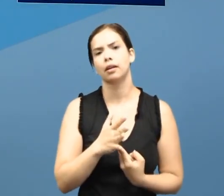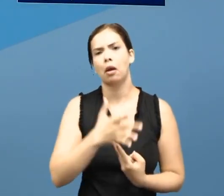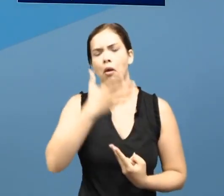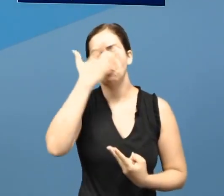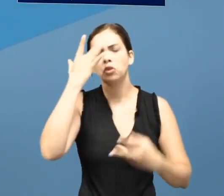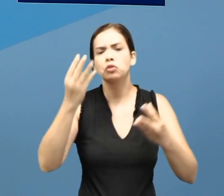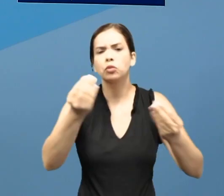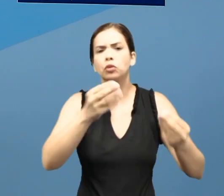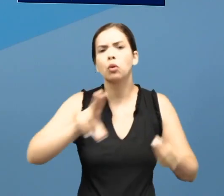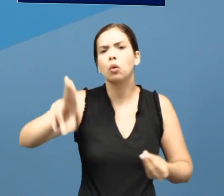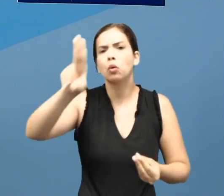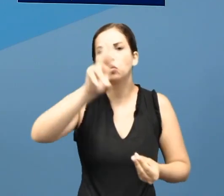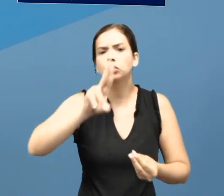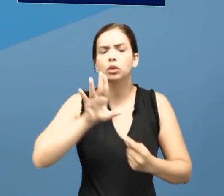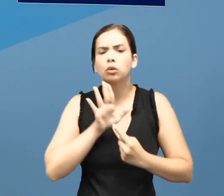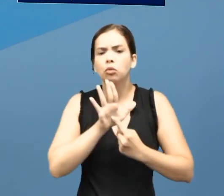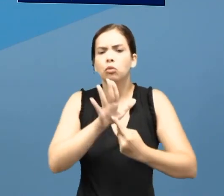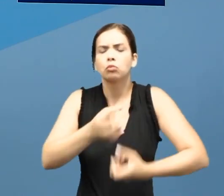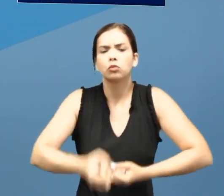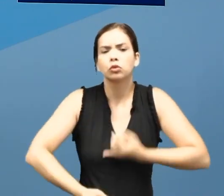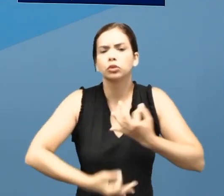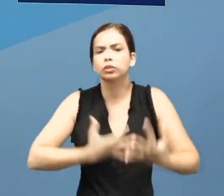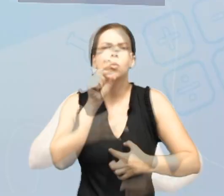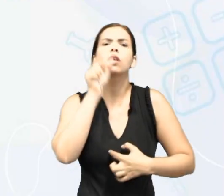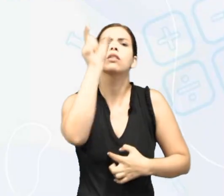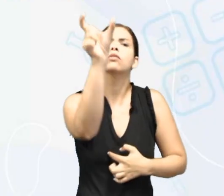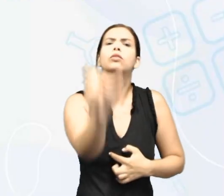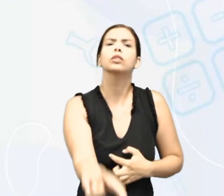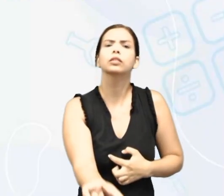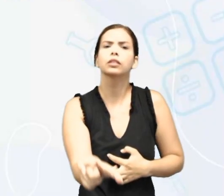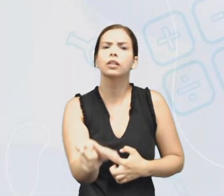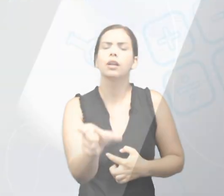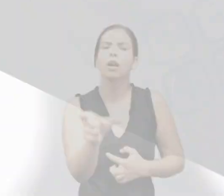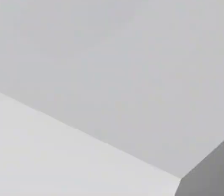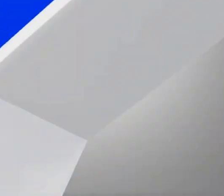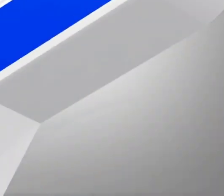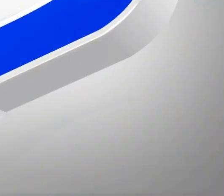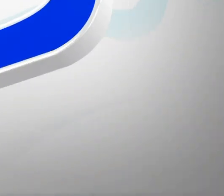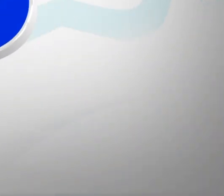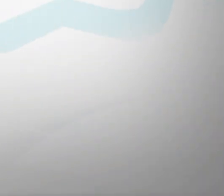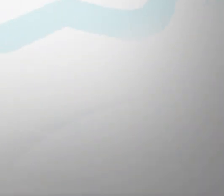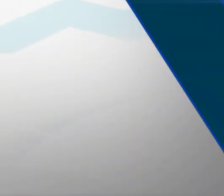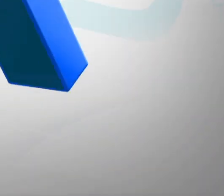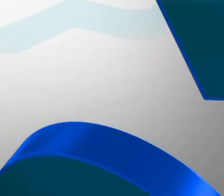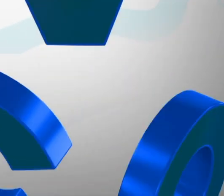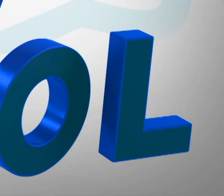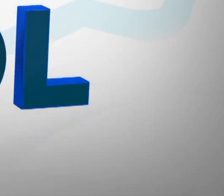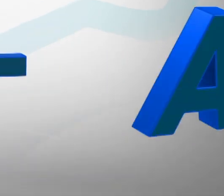fundamental, principal, para expressar o que eles estão sentindo. Até a próxima!